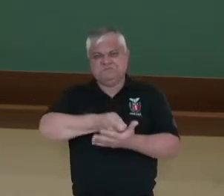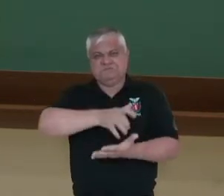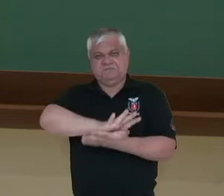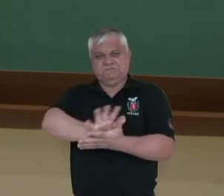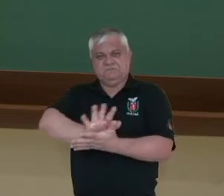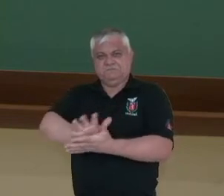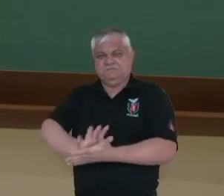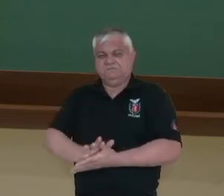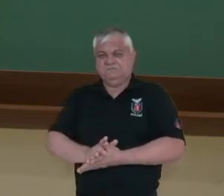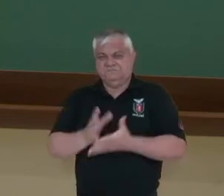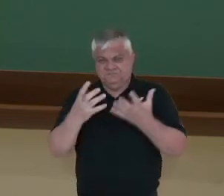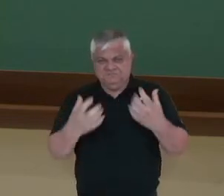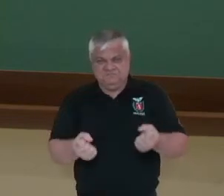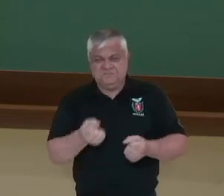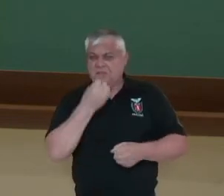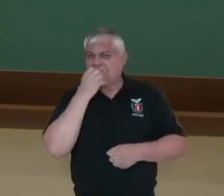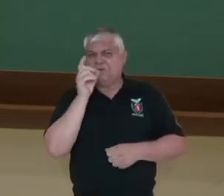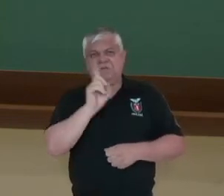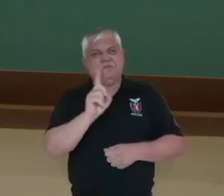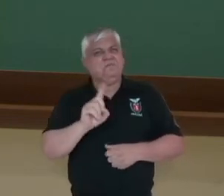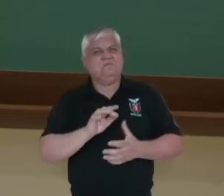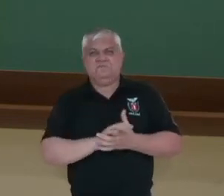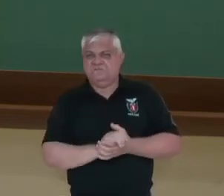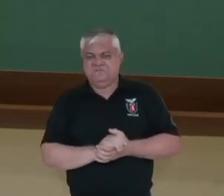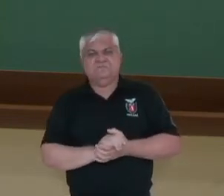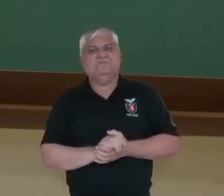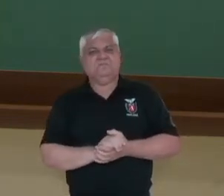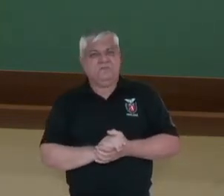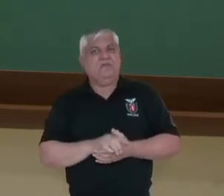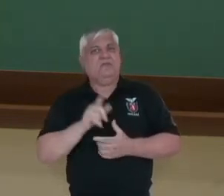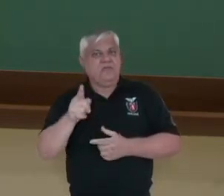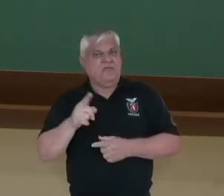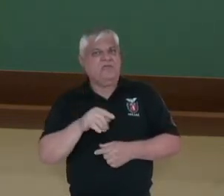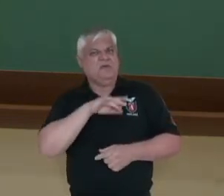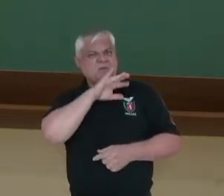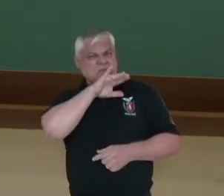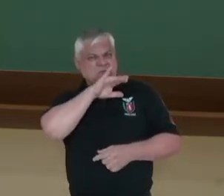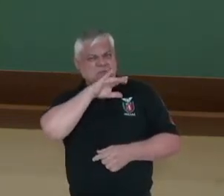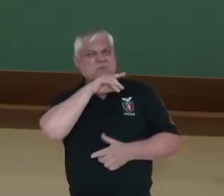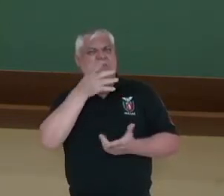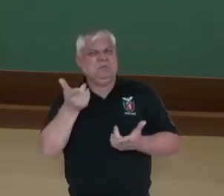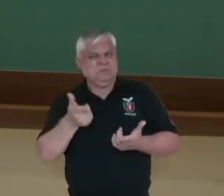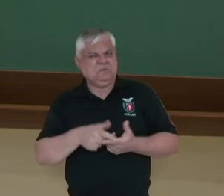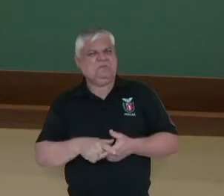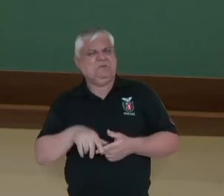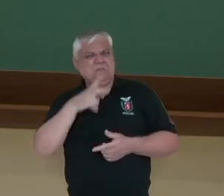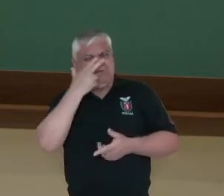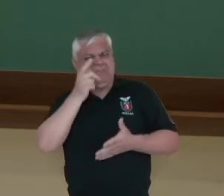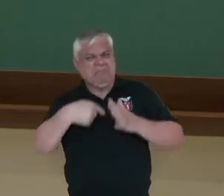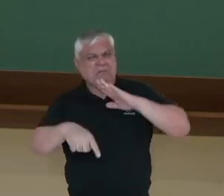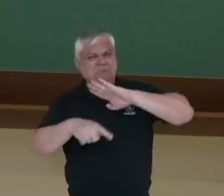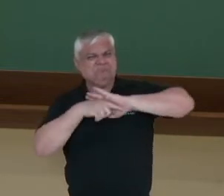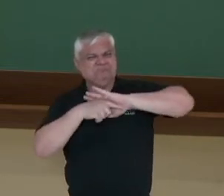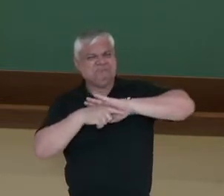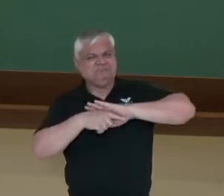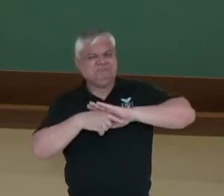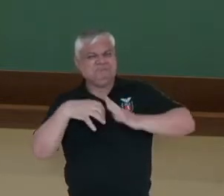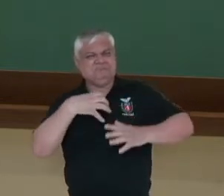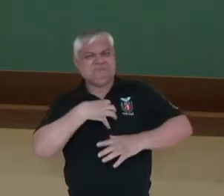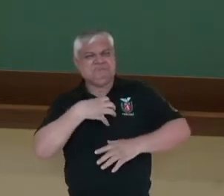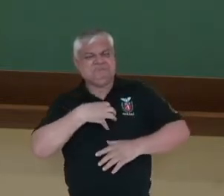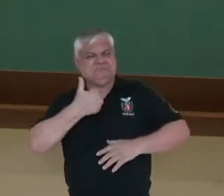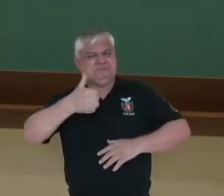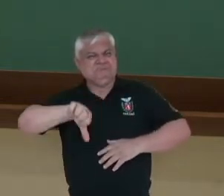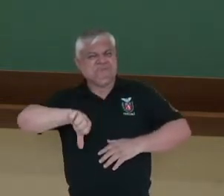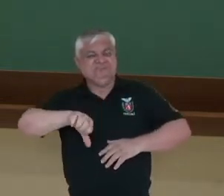muito bem-vinda, né? Essa ideia do déspota é algo ruim, pejorativo, negativo. Na política, a gente